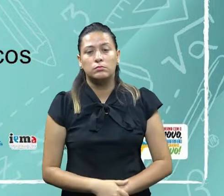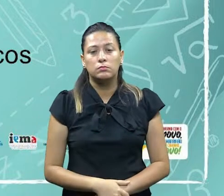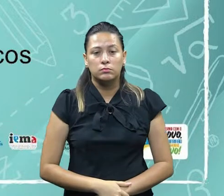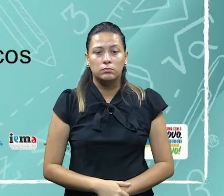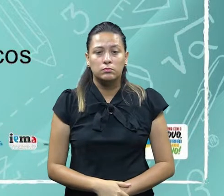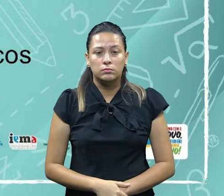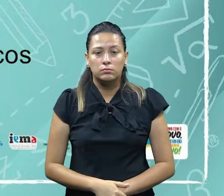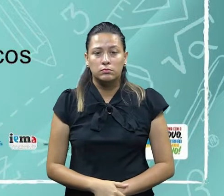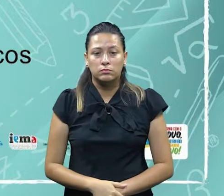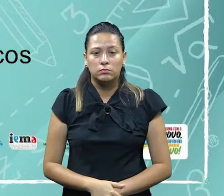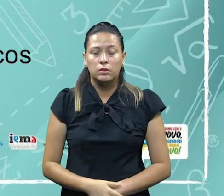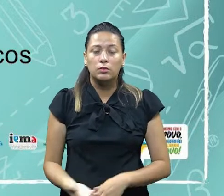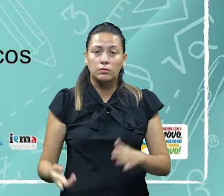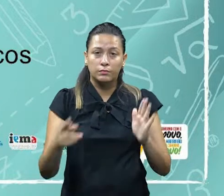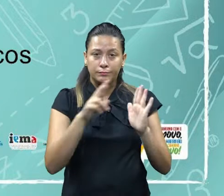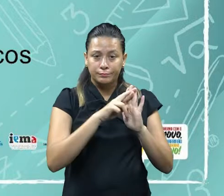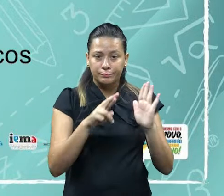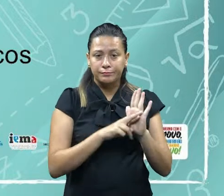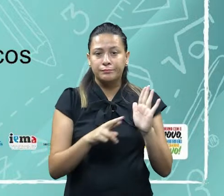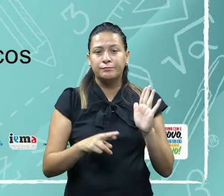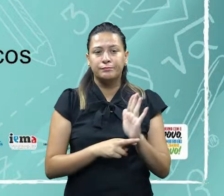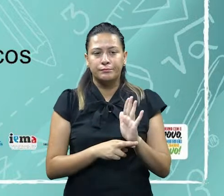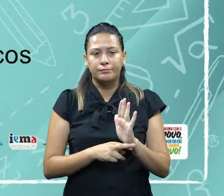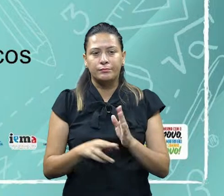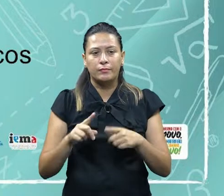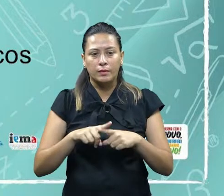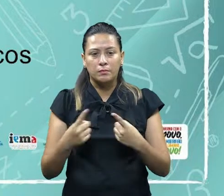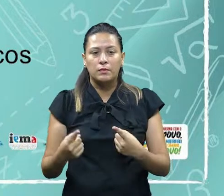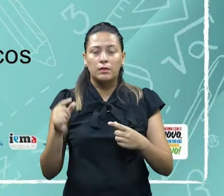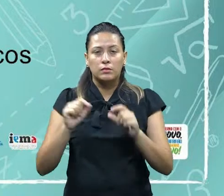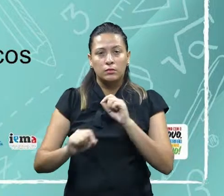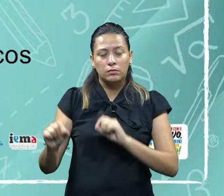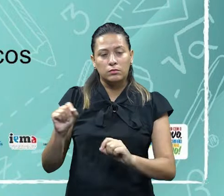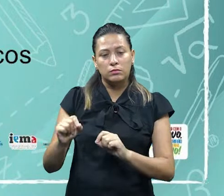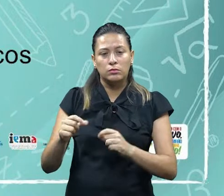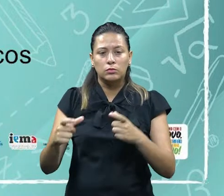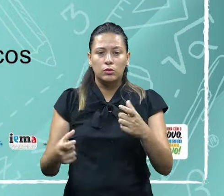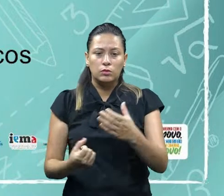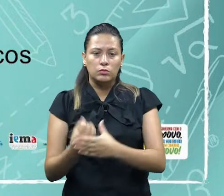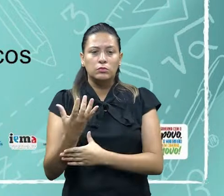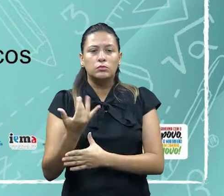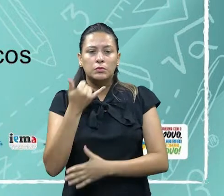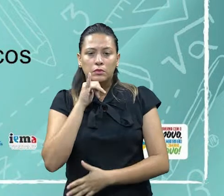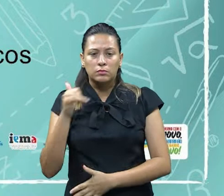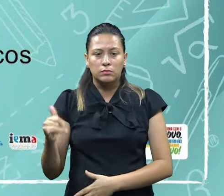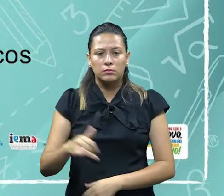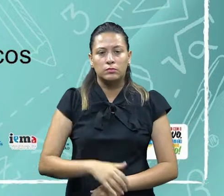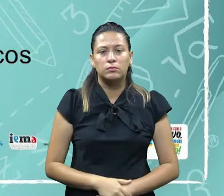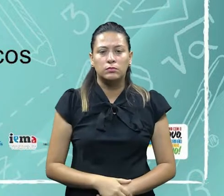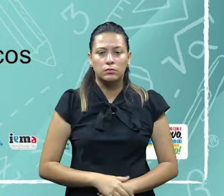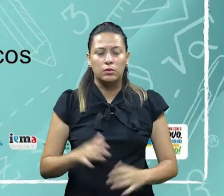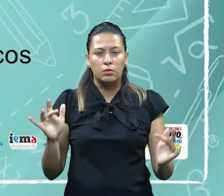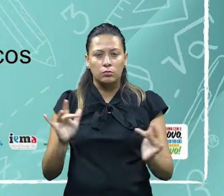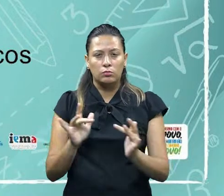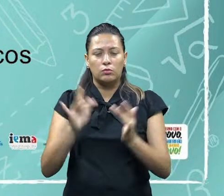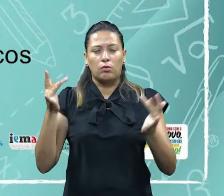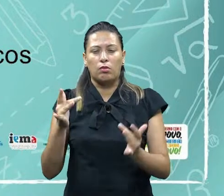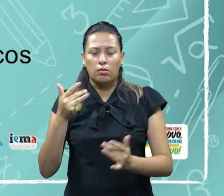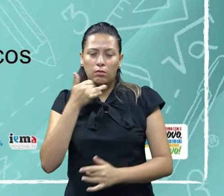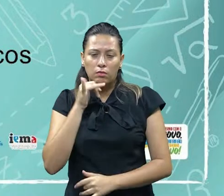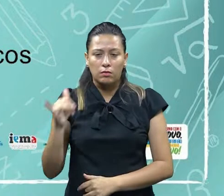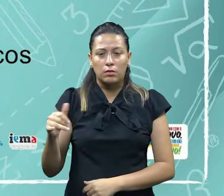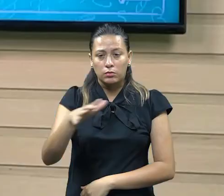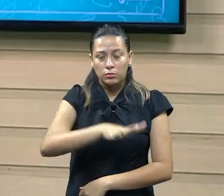elevados. Mas no nosso caso, os riscos são de origem elétrica. O choque elétrico, campo elétrico ou campo magnético.